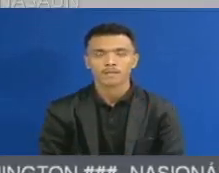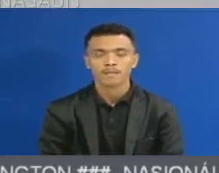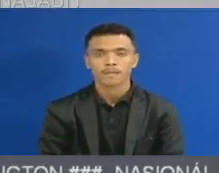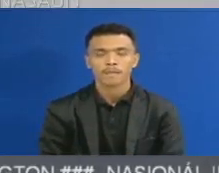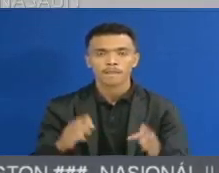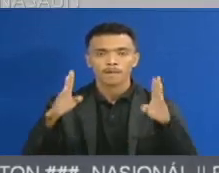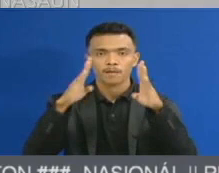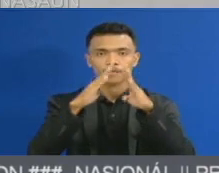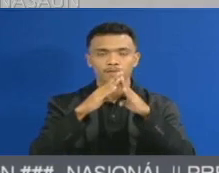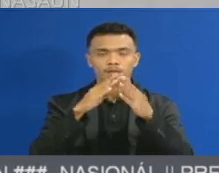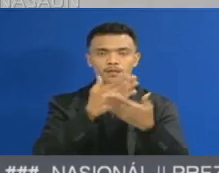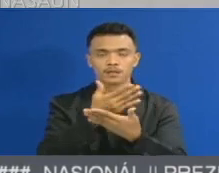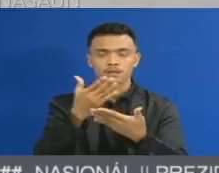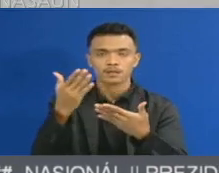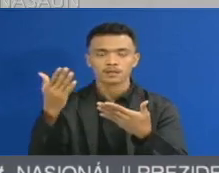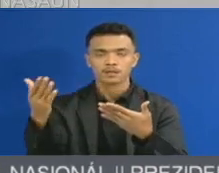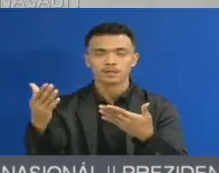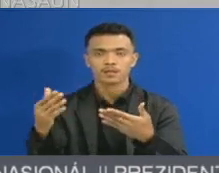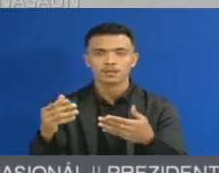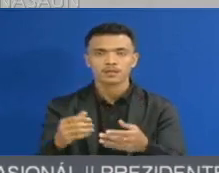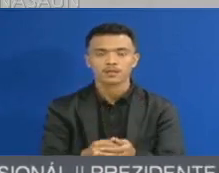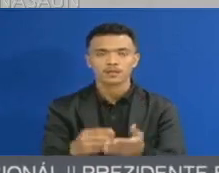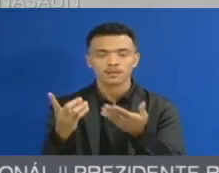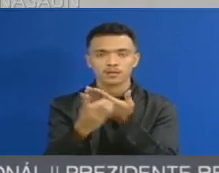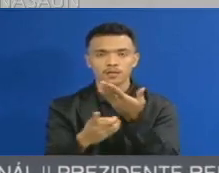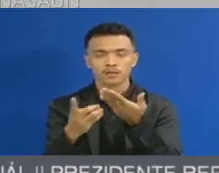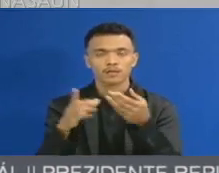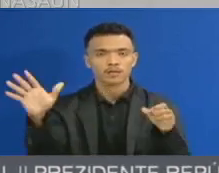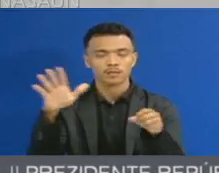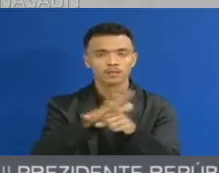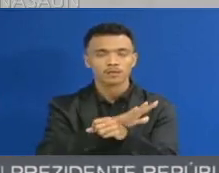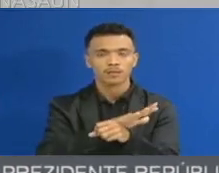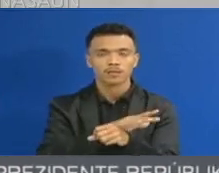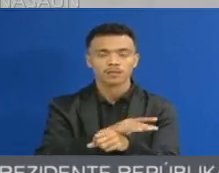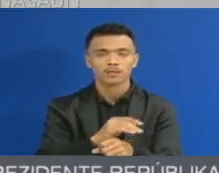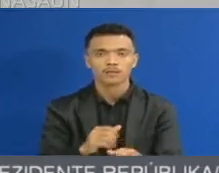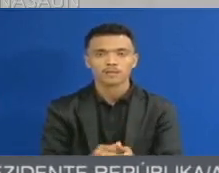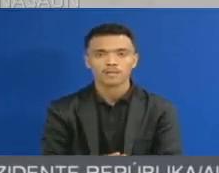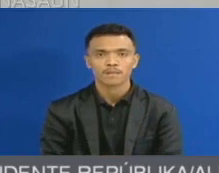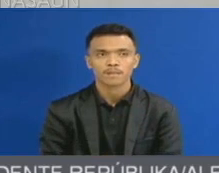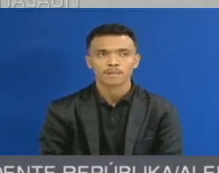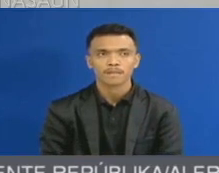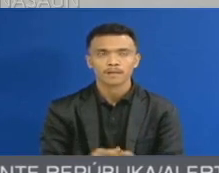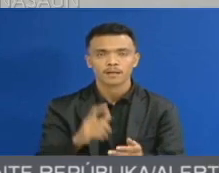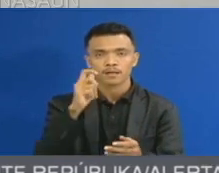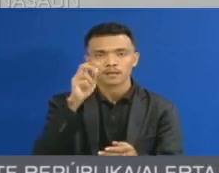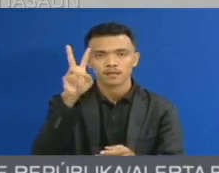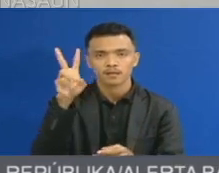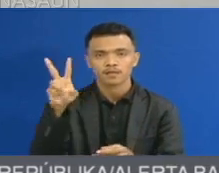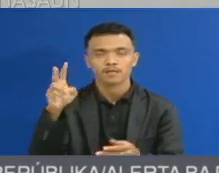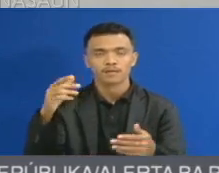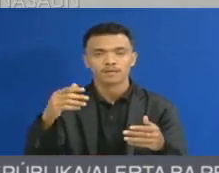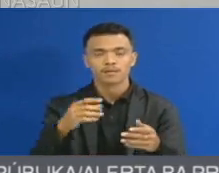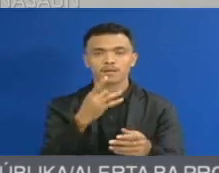uma ne hutu sasan uma larang no daho dafor kumpletu. No be batera non ton nya terbiza un ka ida nem